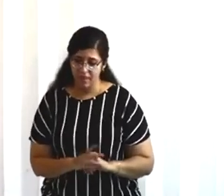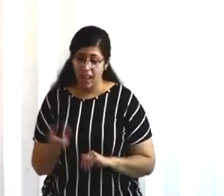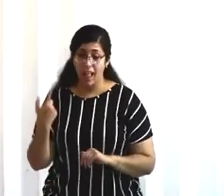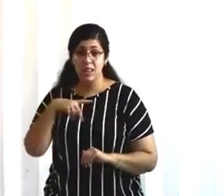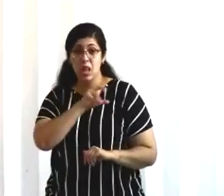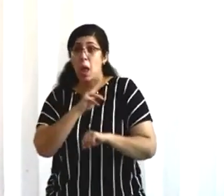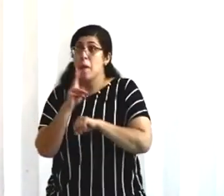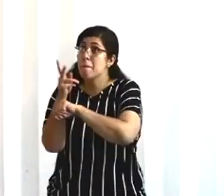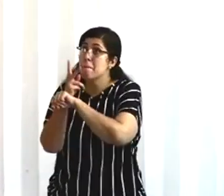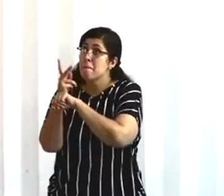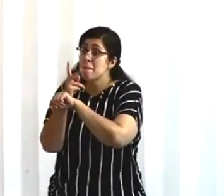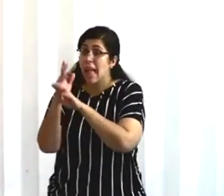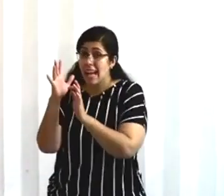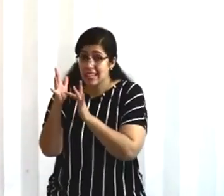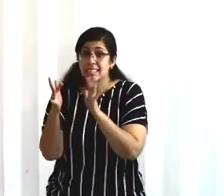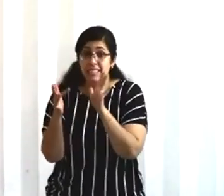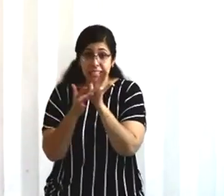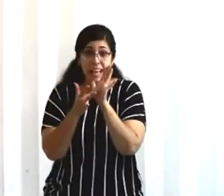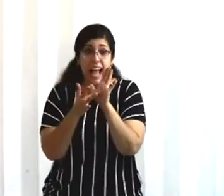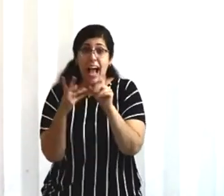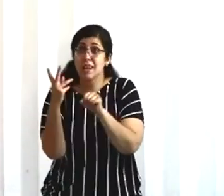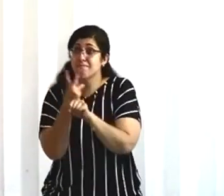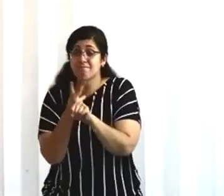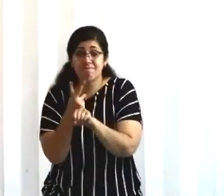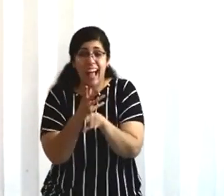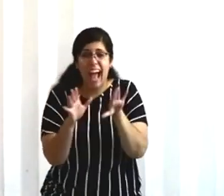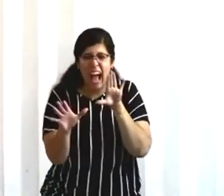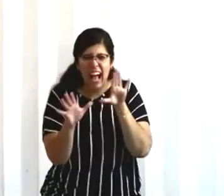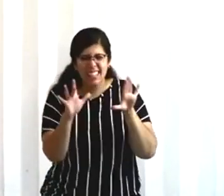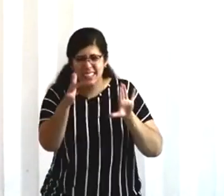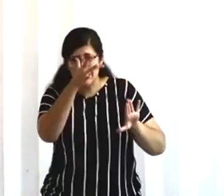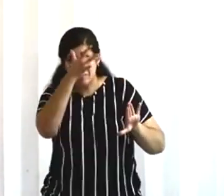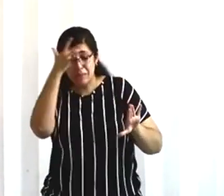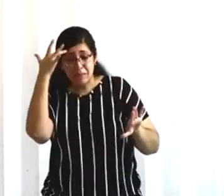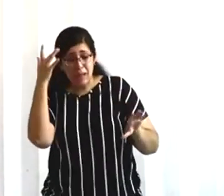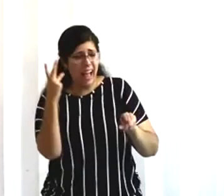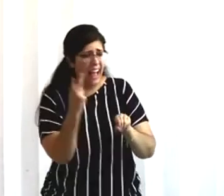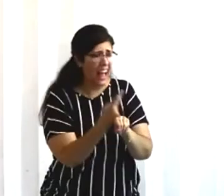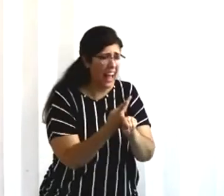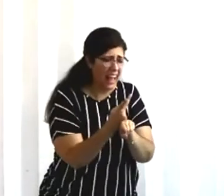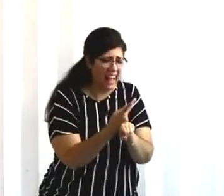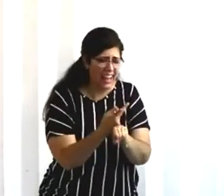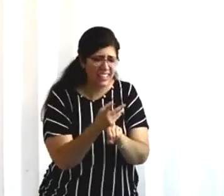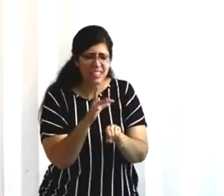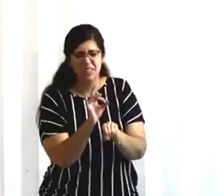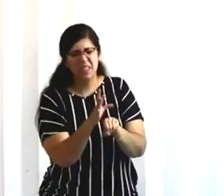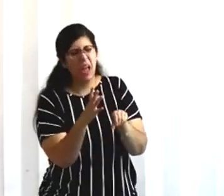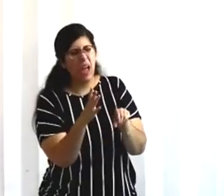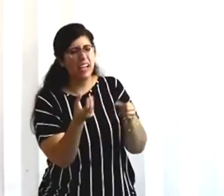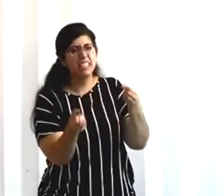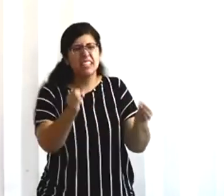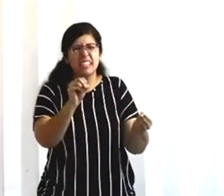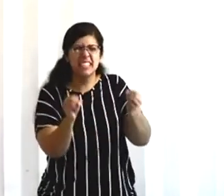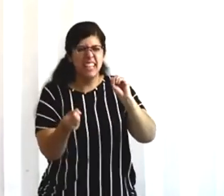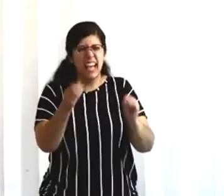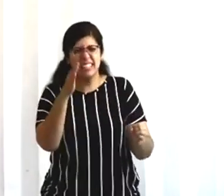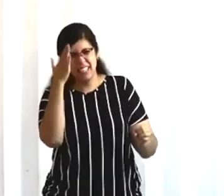recorrendo a pessoas que tiram a Escritura, tira Cristo do centro para tratar da nossa